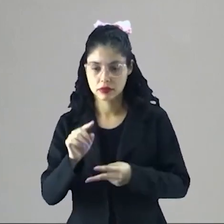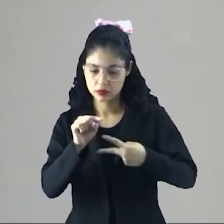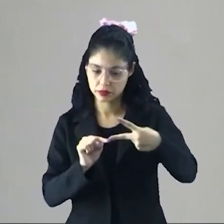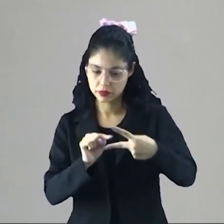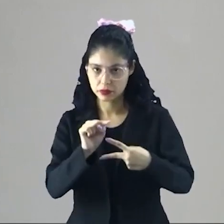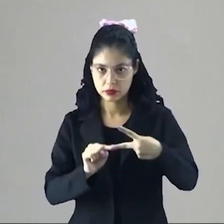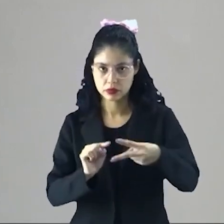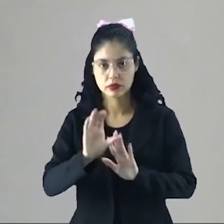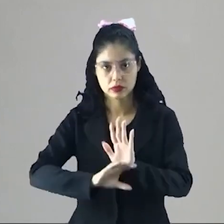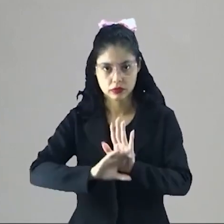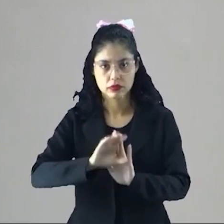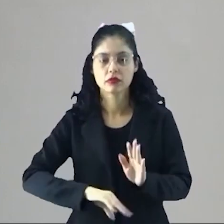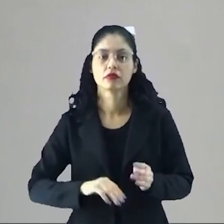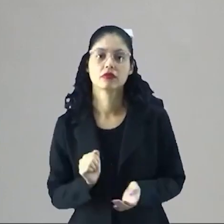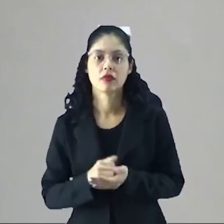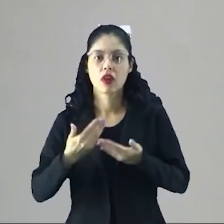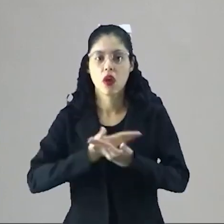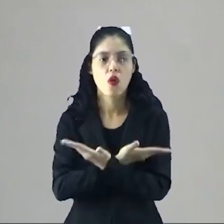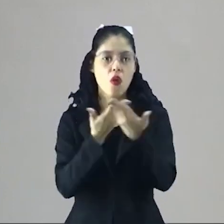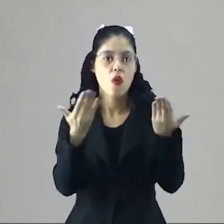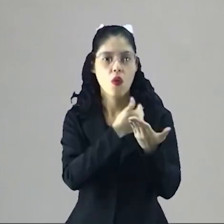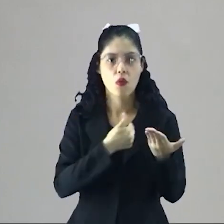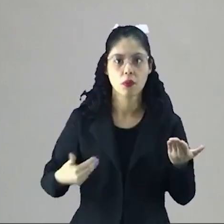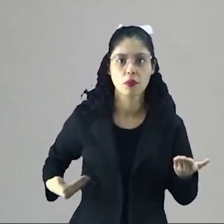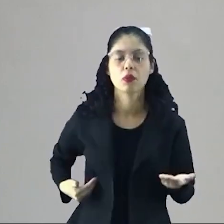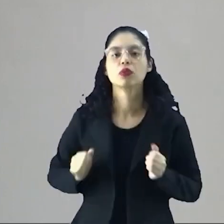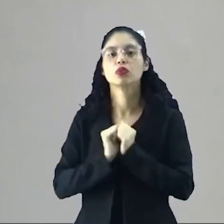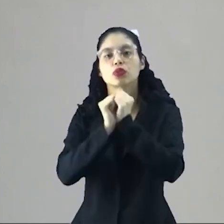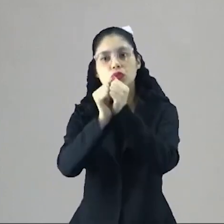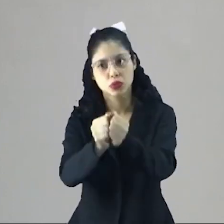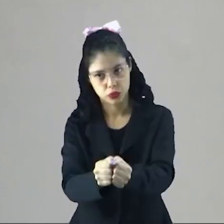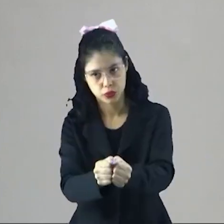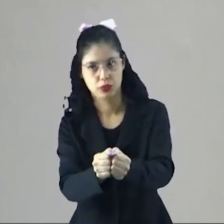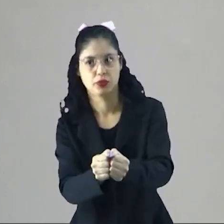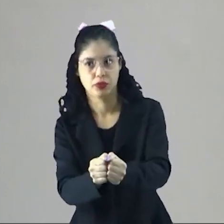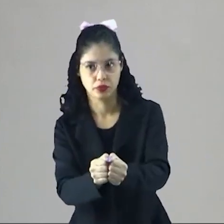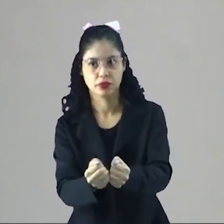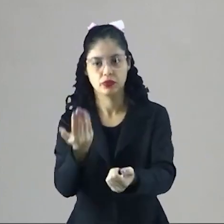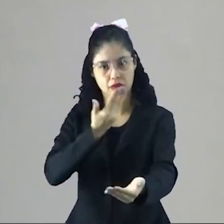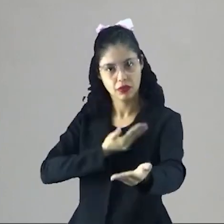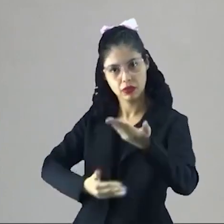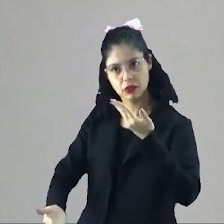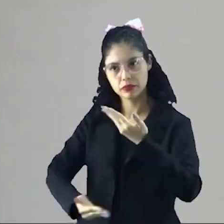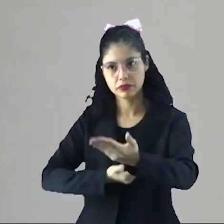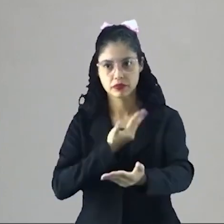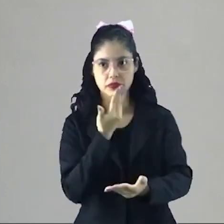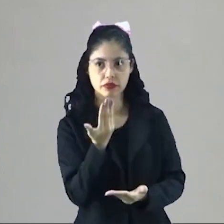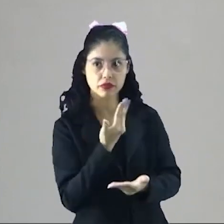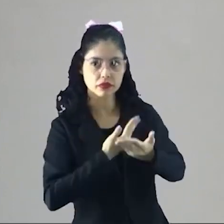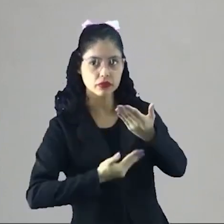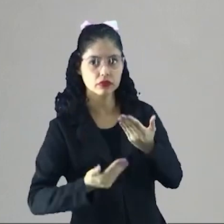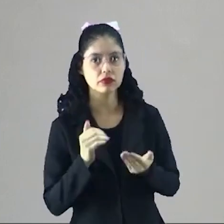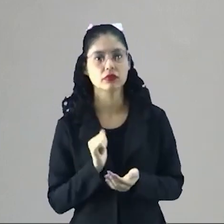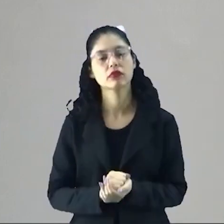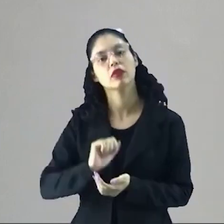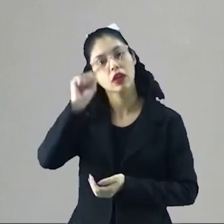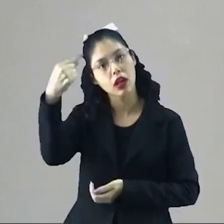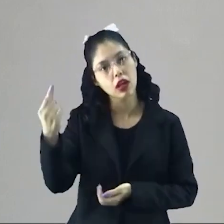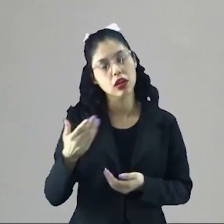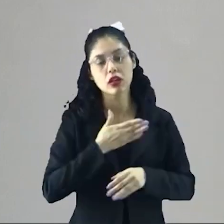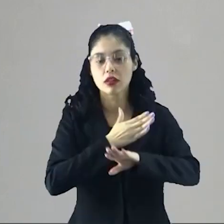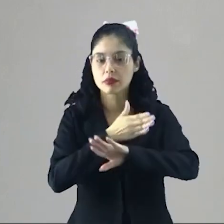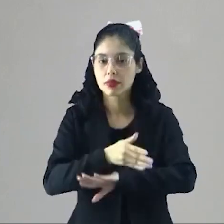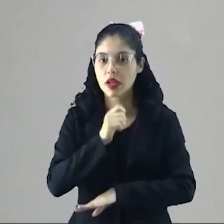intervenções artísticas é o público participando, o público está interagindo, dependendo daquilo que o artista